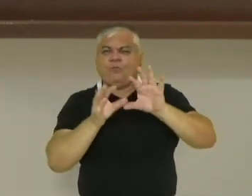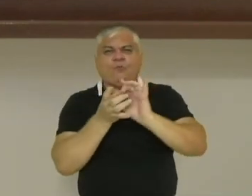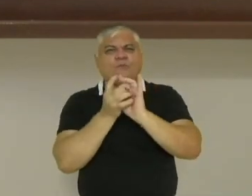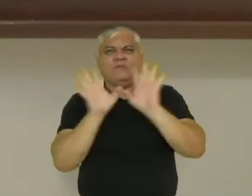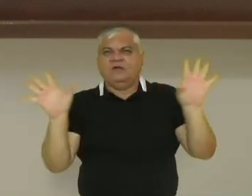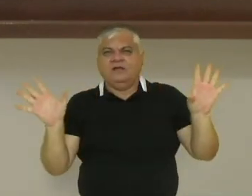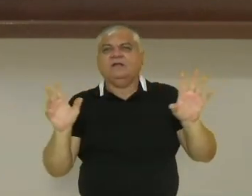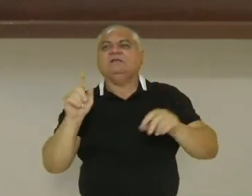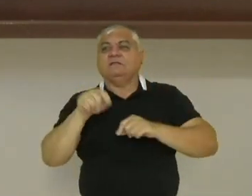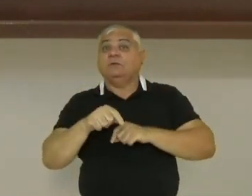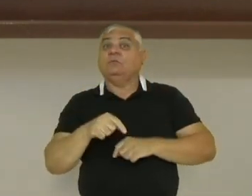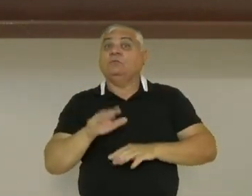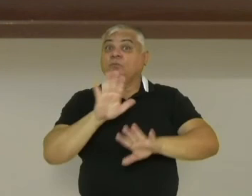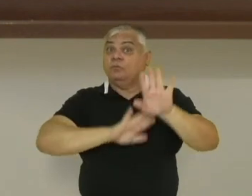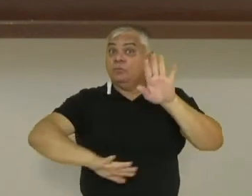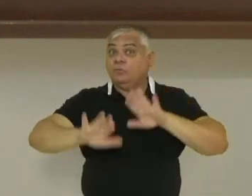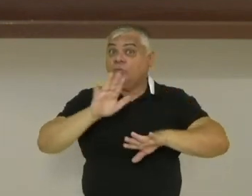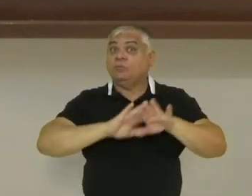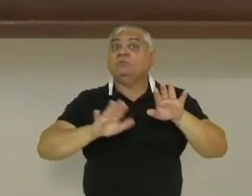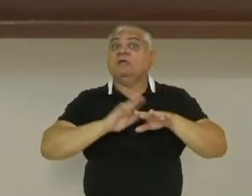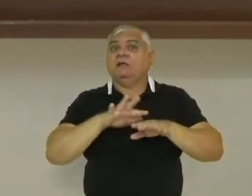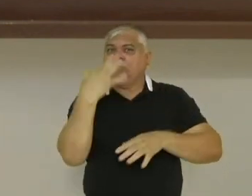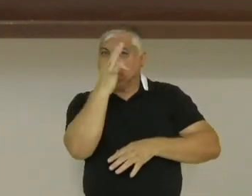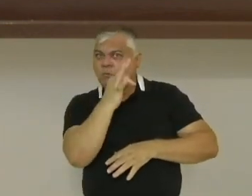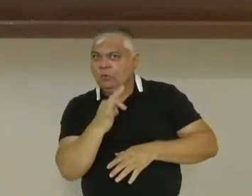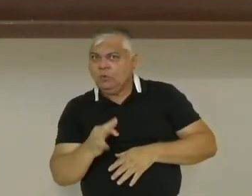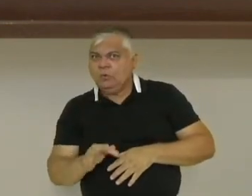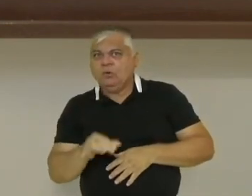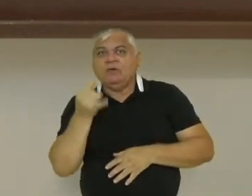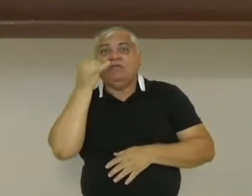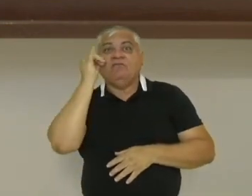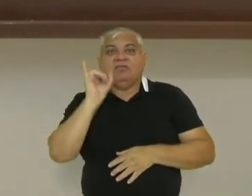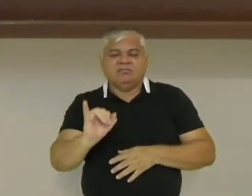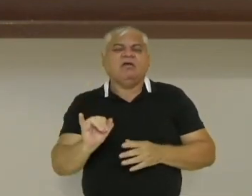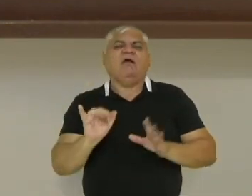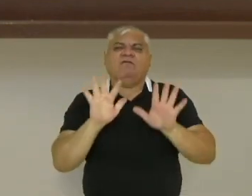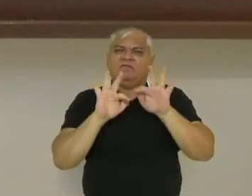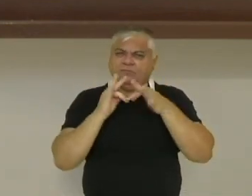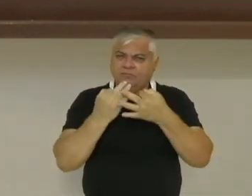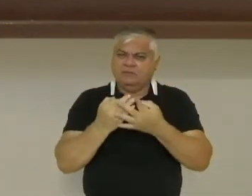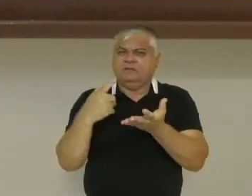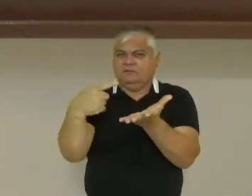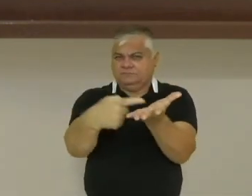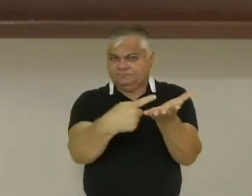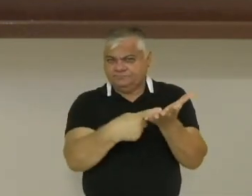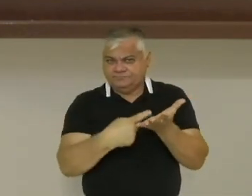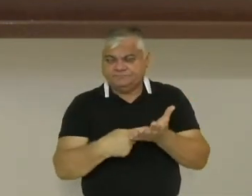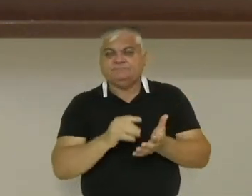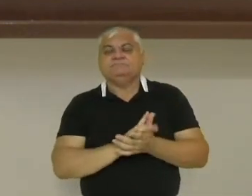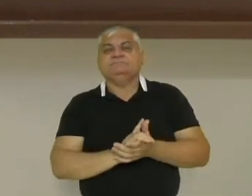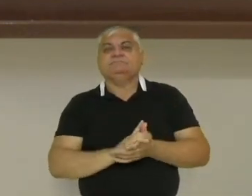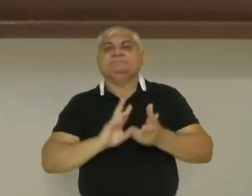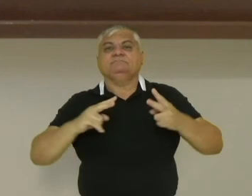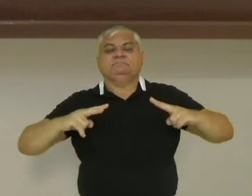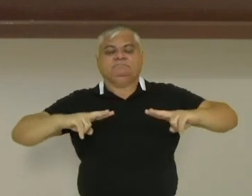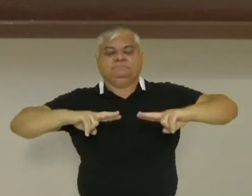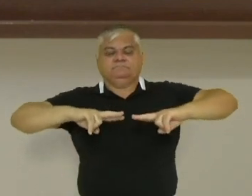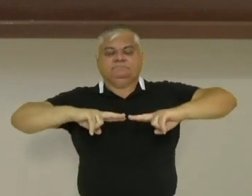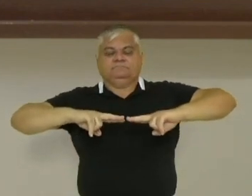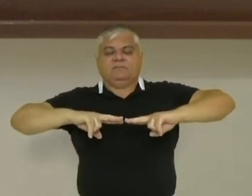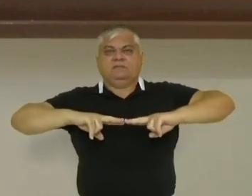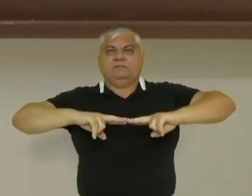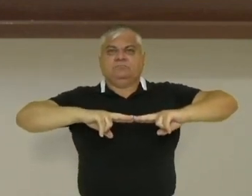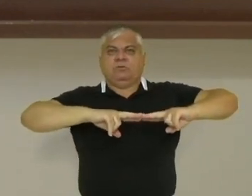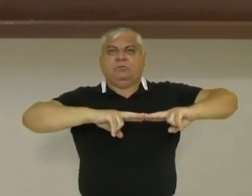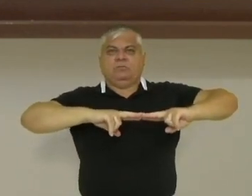machucar o colega, o amigo, o pai, a mãe, a tia, a avó, o primo, quem estiver brincando aí, né? Fica descalço, empurra o pé com o pé